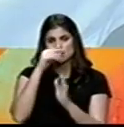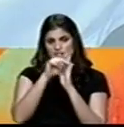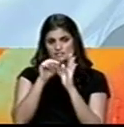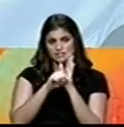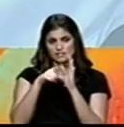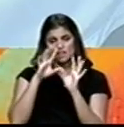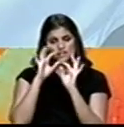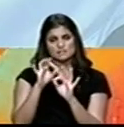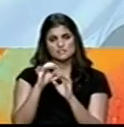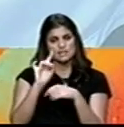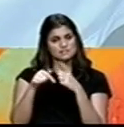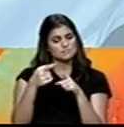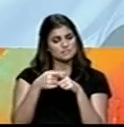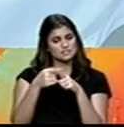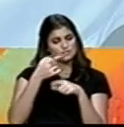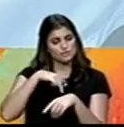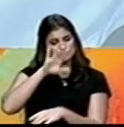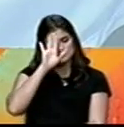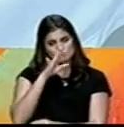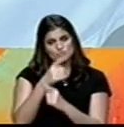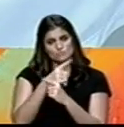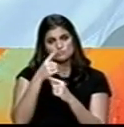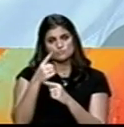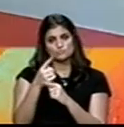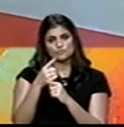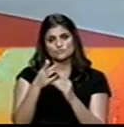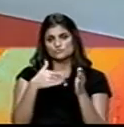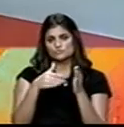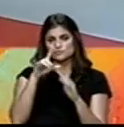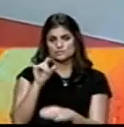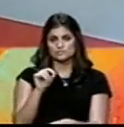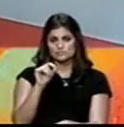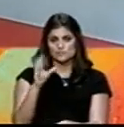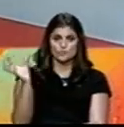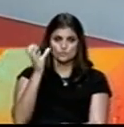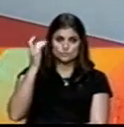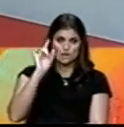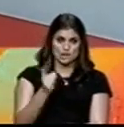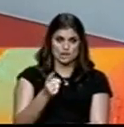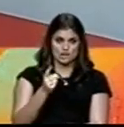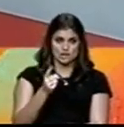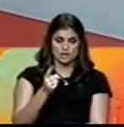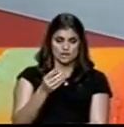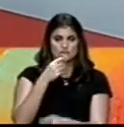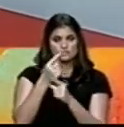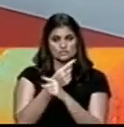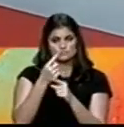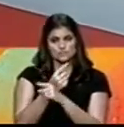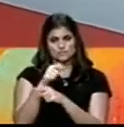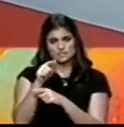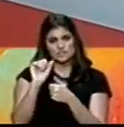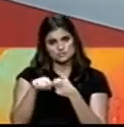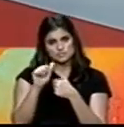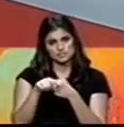apontamento histórico, é sempre interessante, nós sabemos, porque culinária também é cultura. Ai, claro é. E gastronomia também é cultura. Ficou aqui